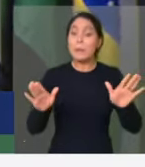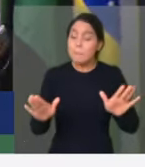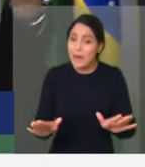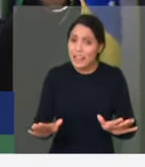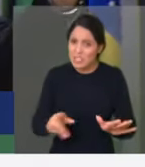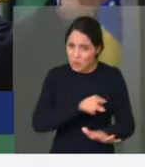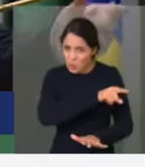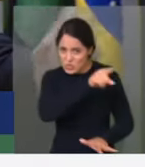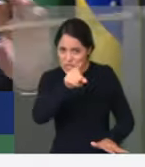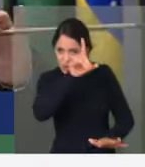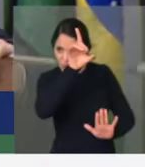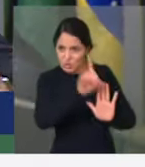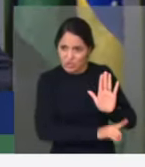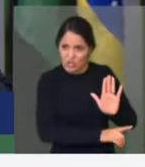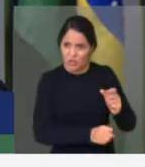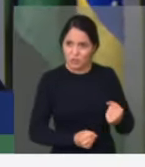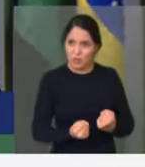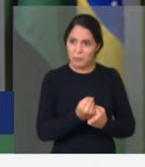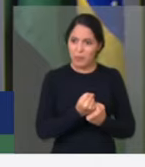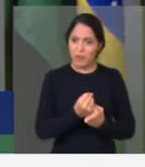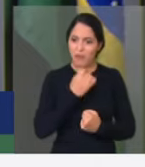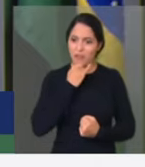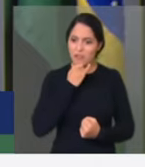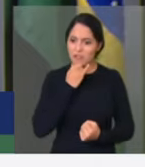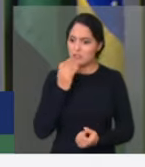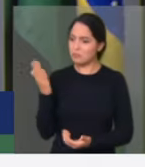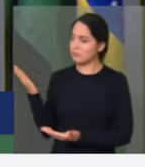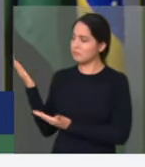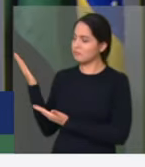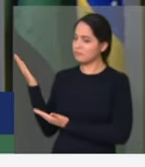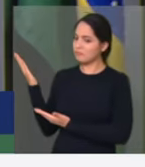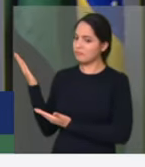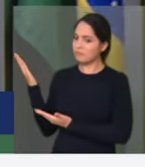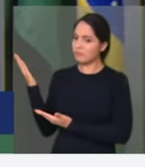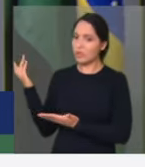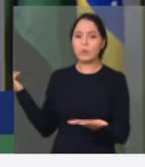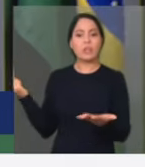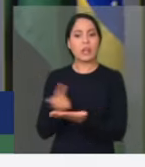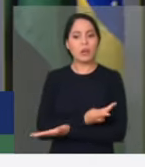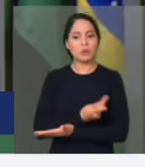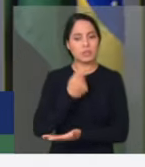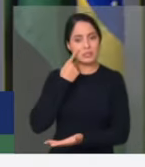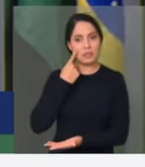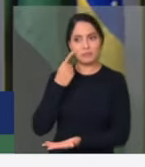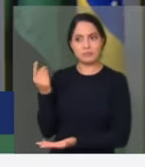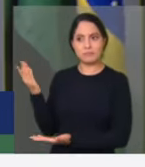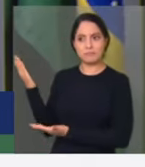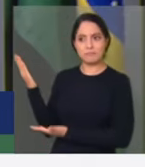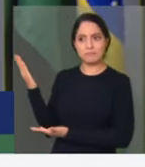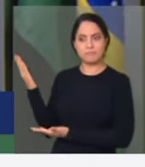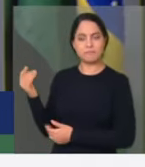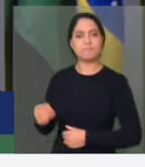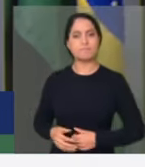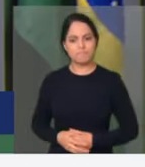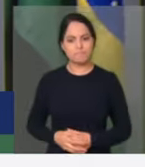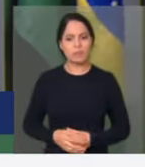apoiar algo como isso aqui que ocorreu hoje na Câmara dos Deputados